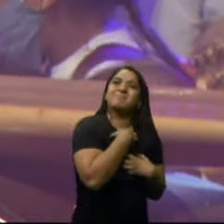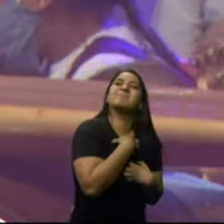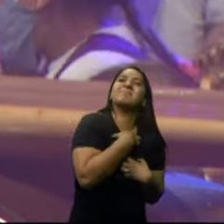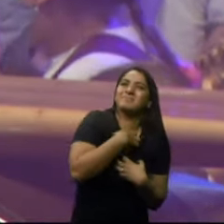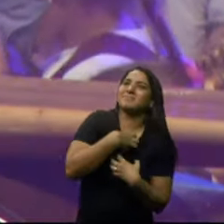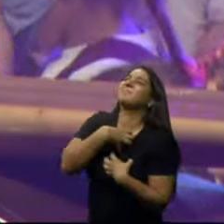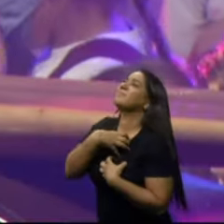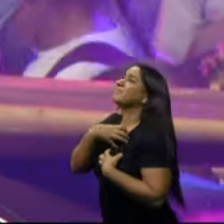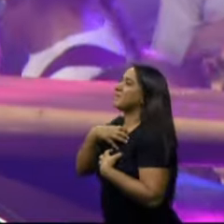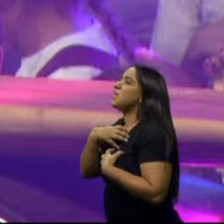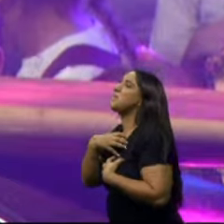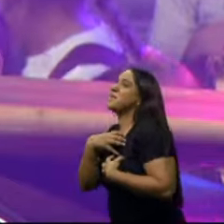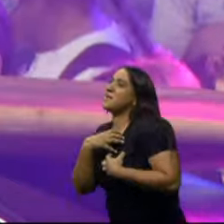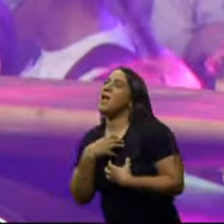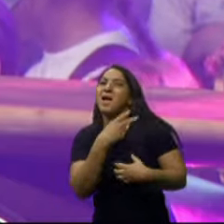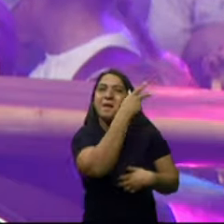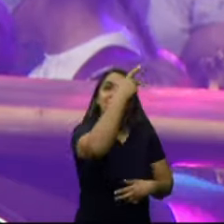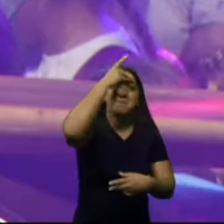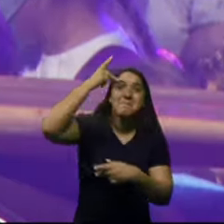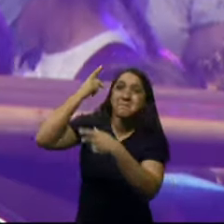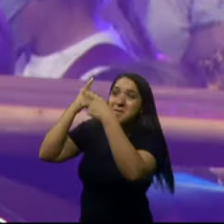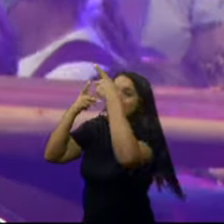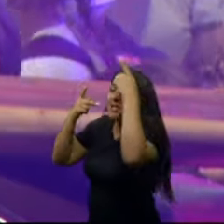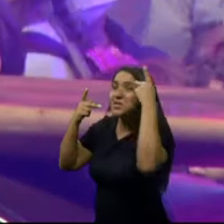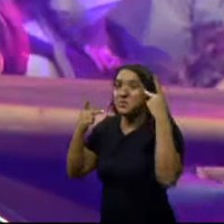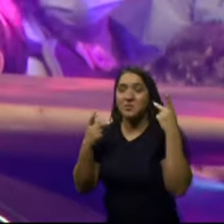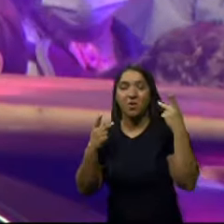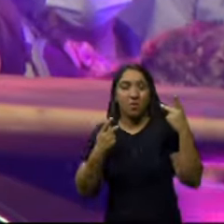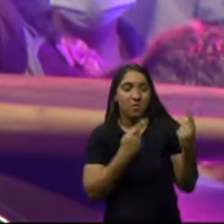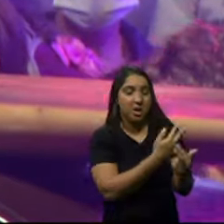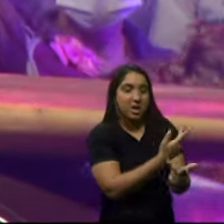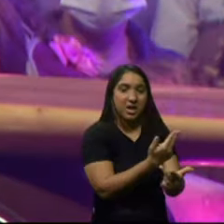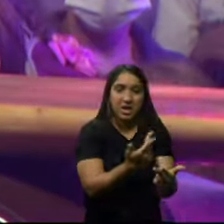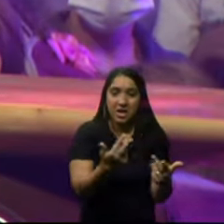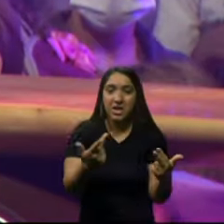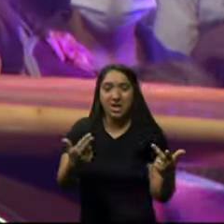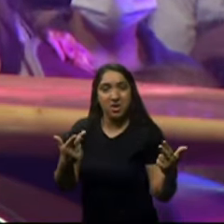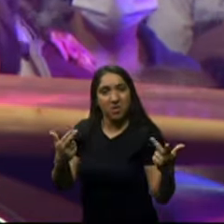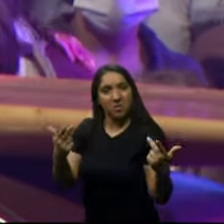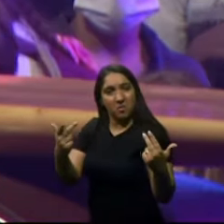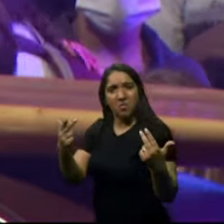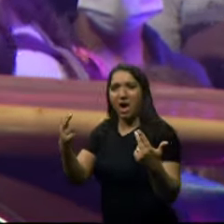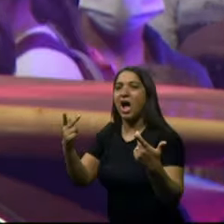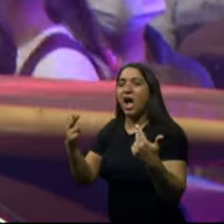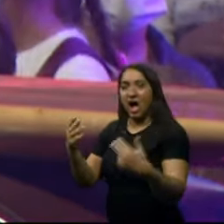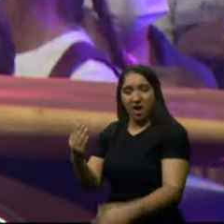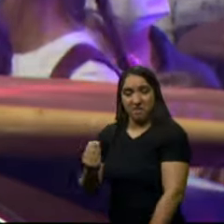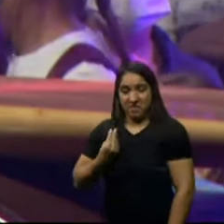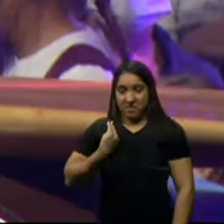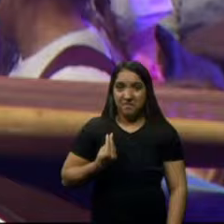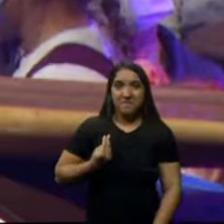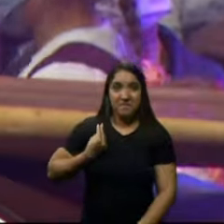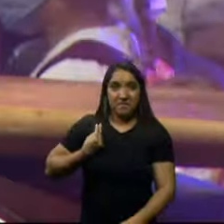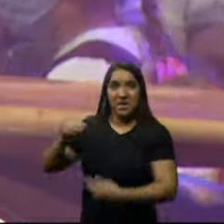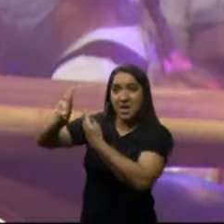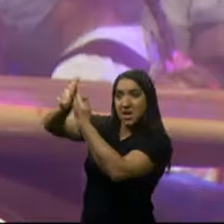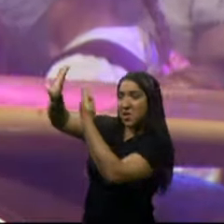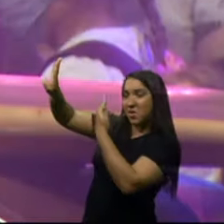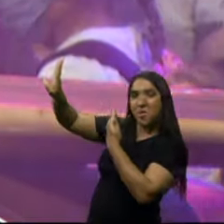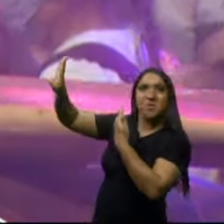não há outro jeito de viver seja vou